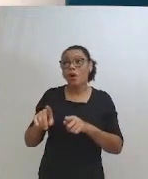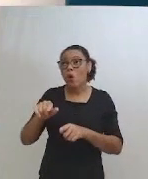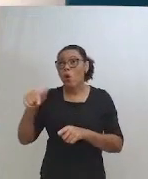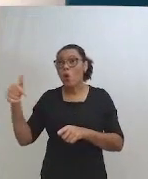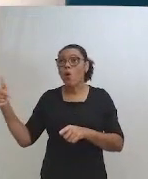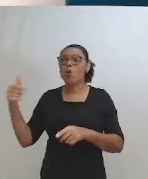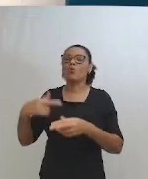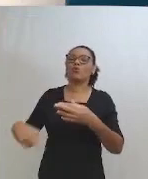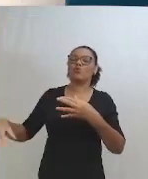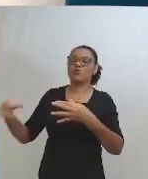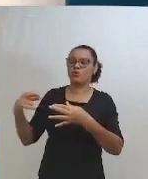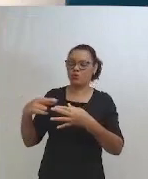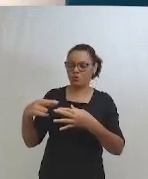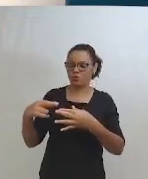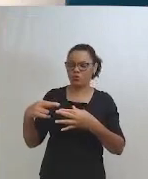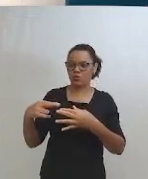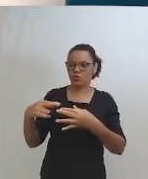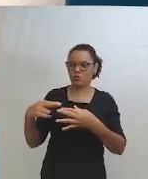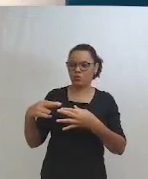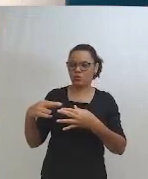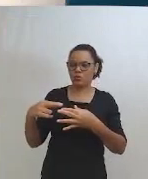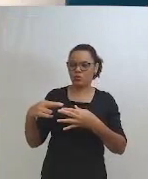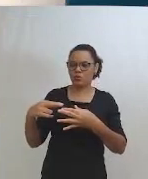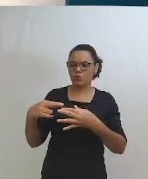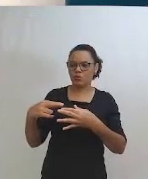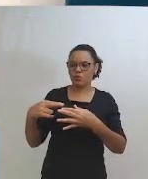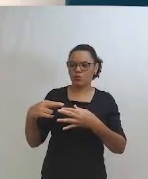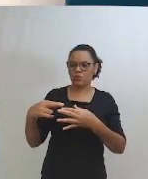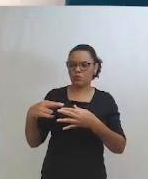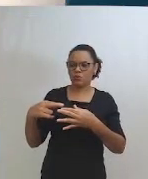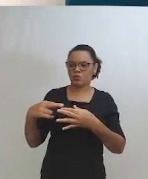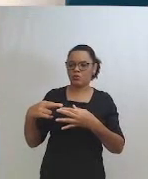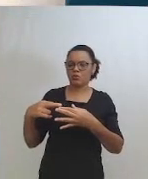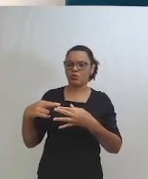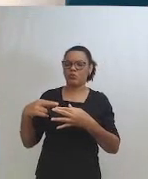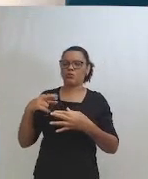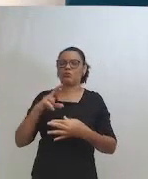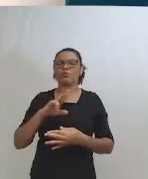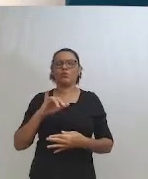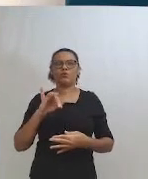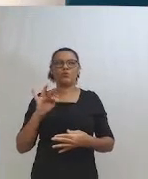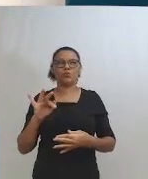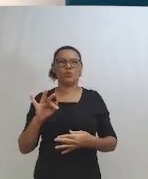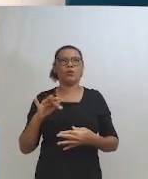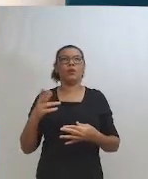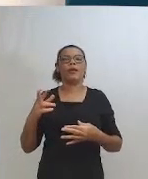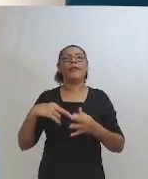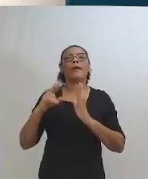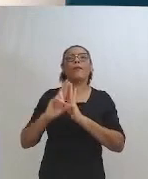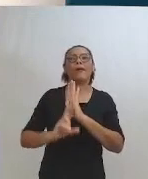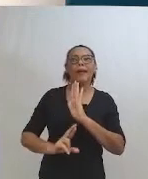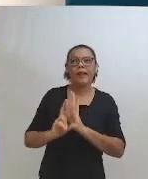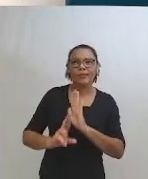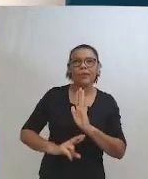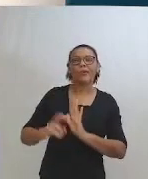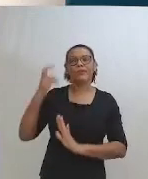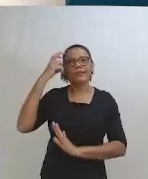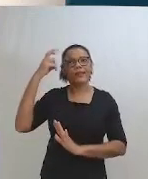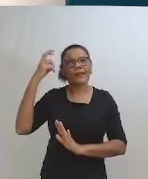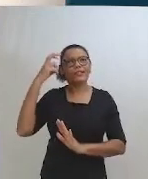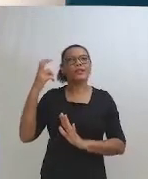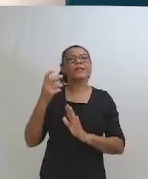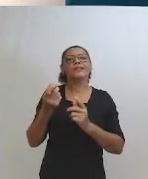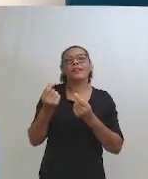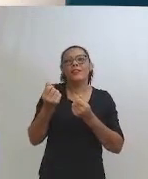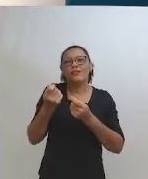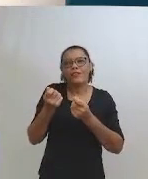a partir do RIF, que é o Relatório de Inteligência Financeira, e que depois passou também aqui